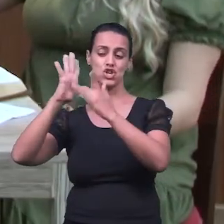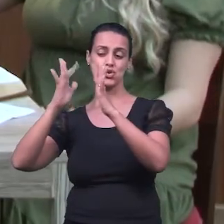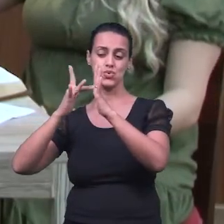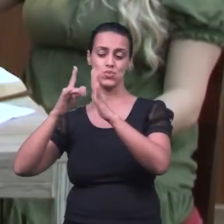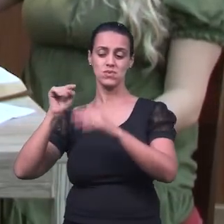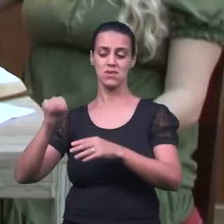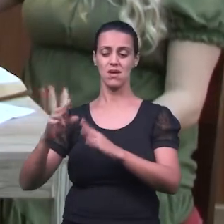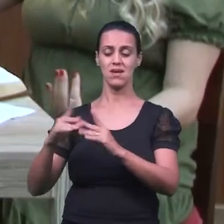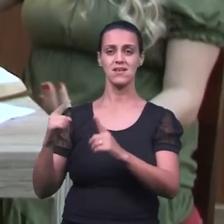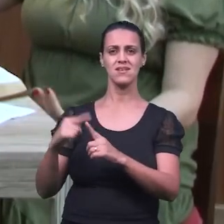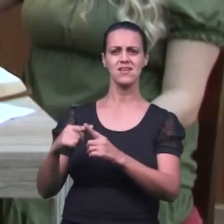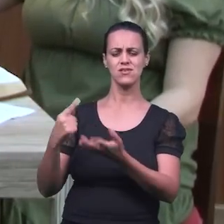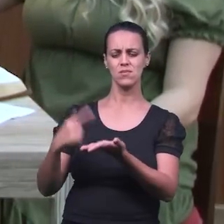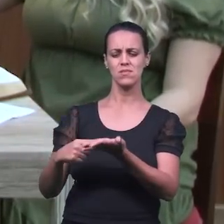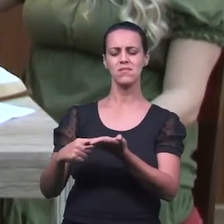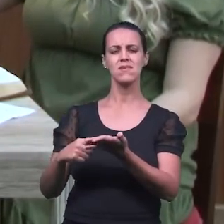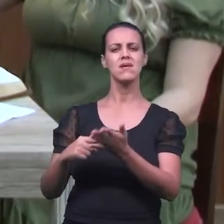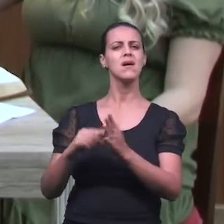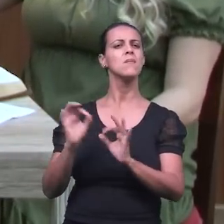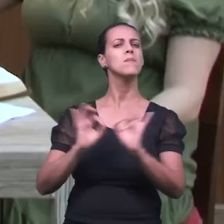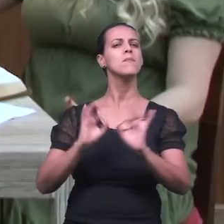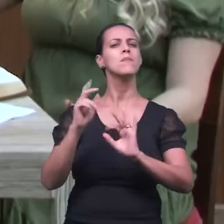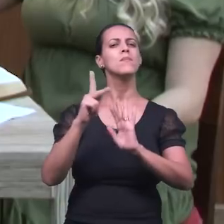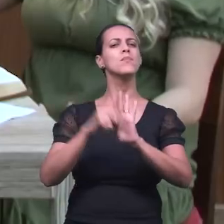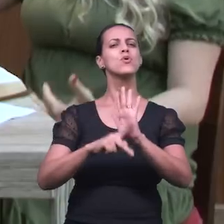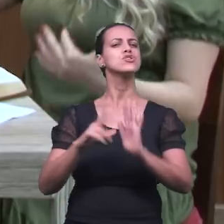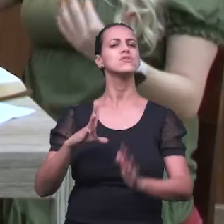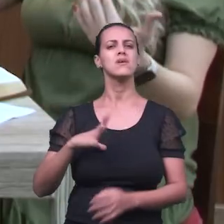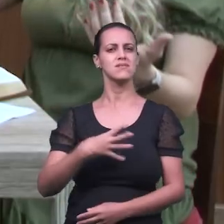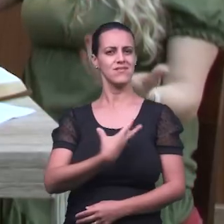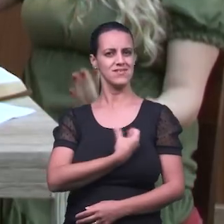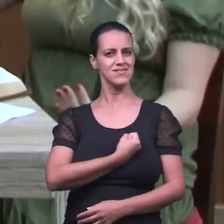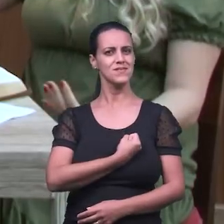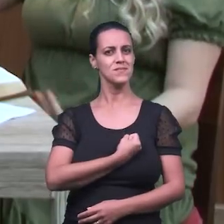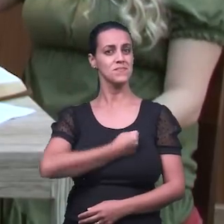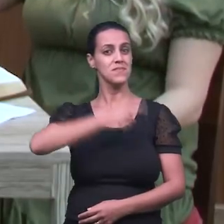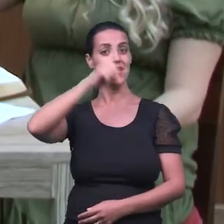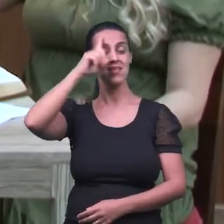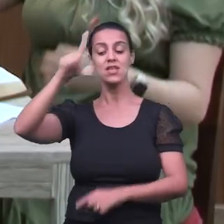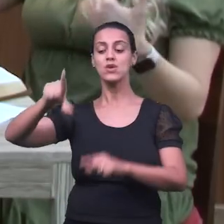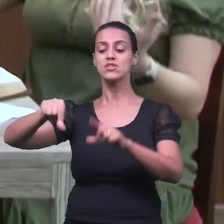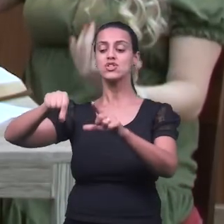meu e eu sou dele, fala do projeto de salvação. Ali Deus, ele elegeu,